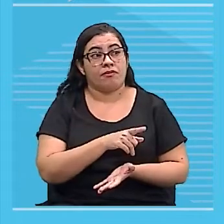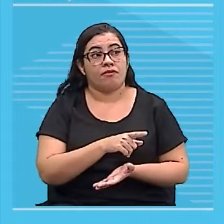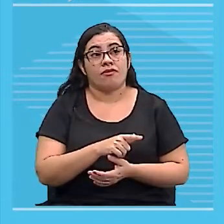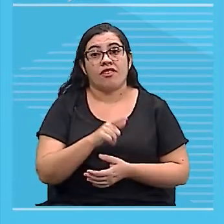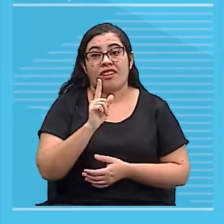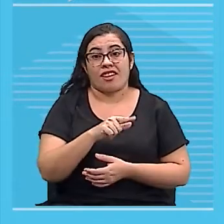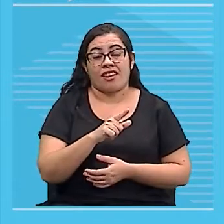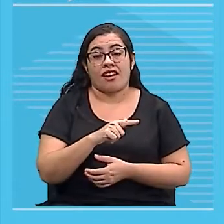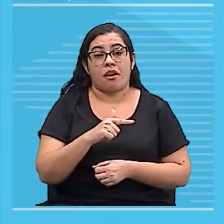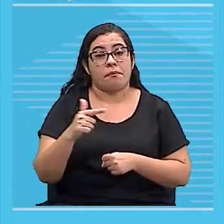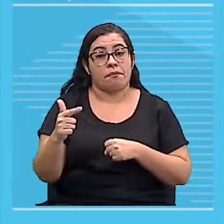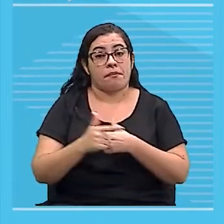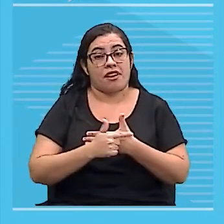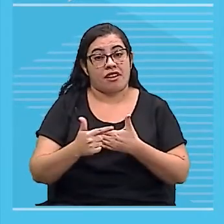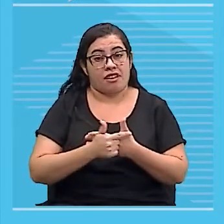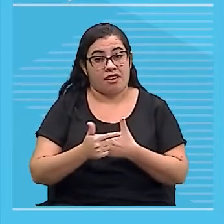função de